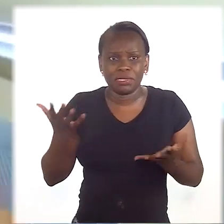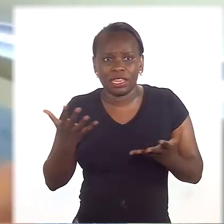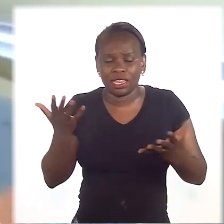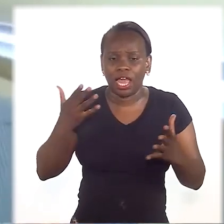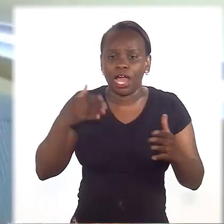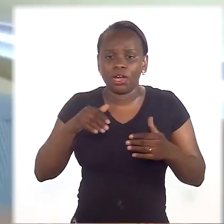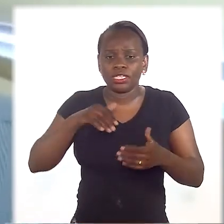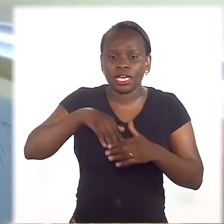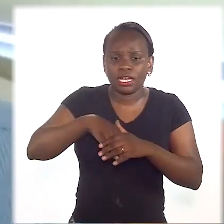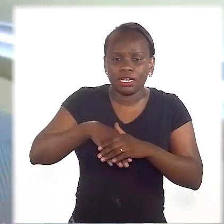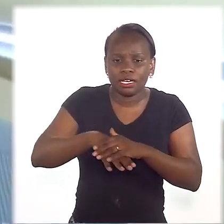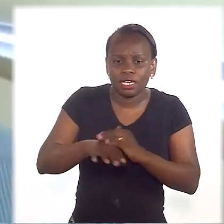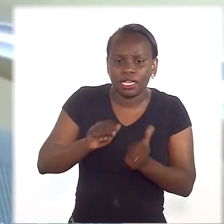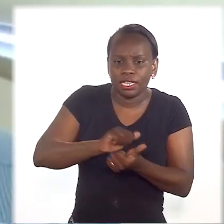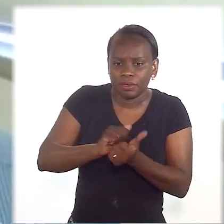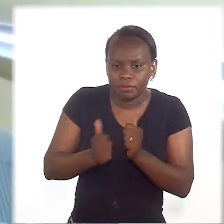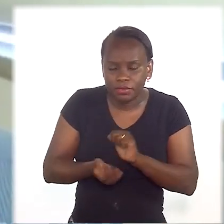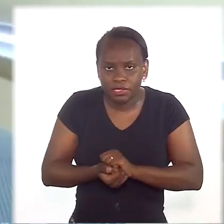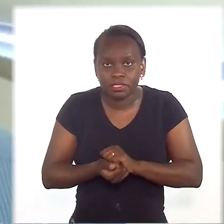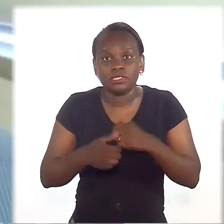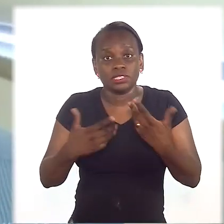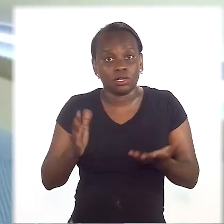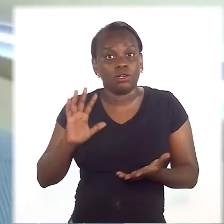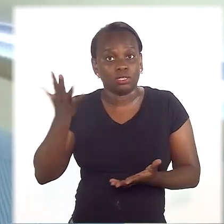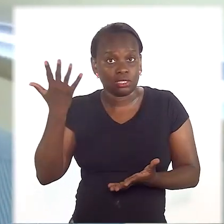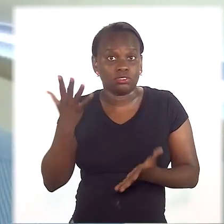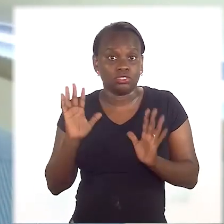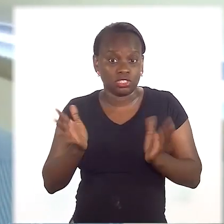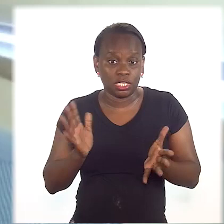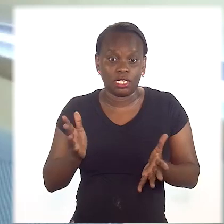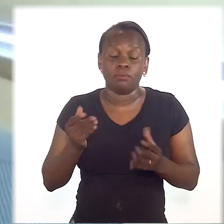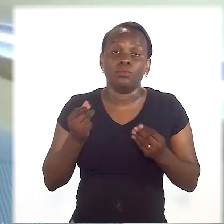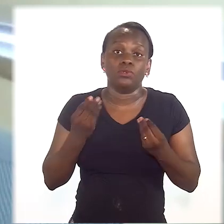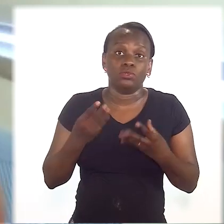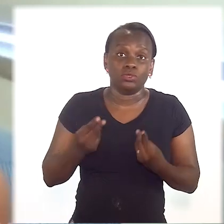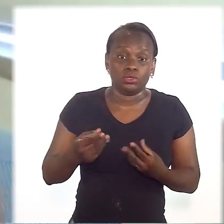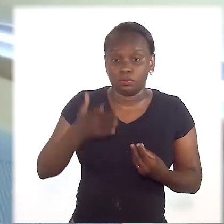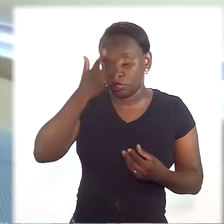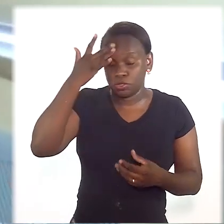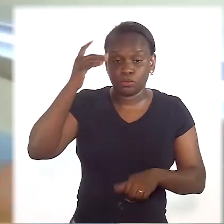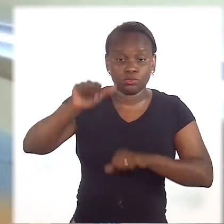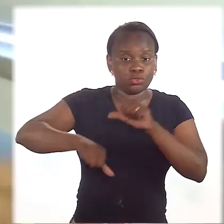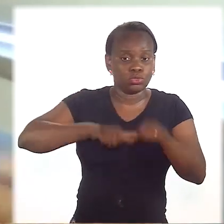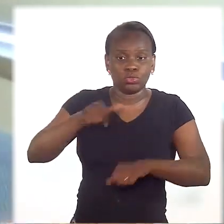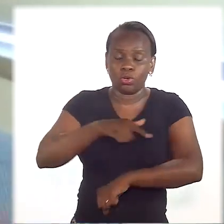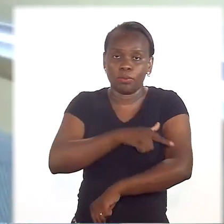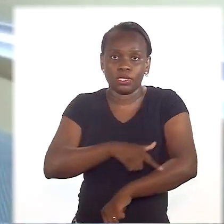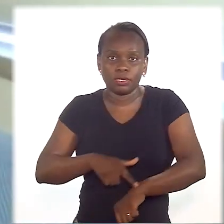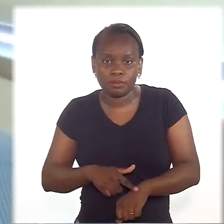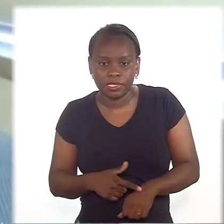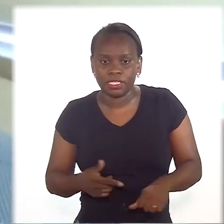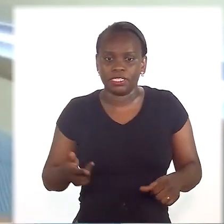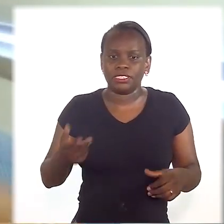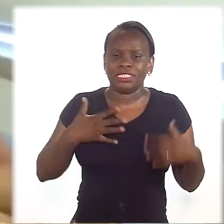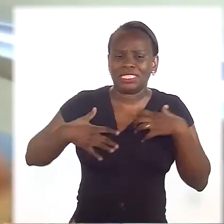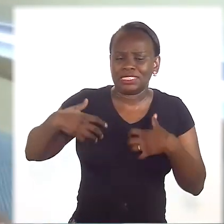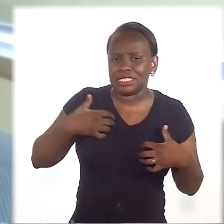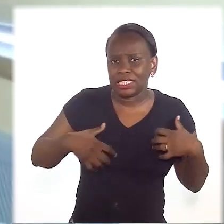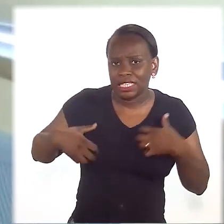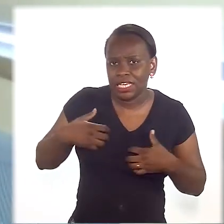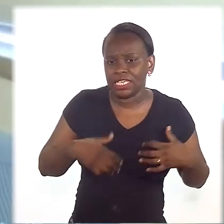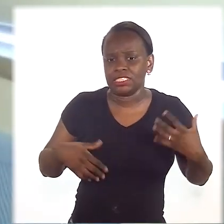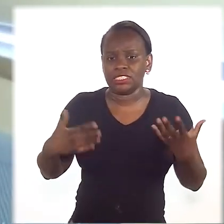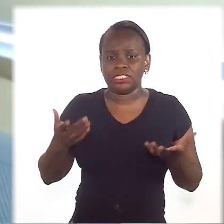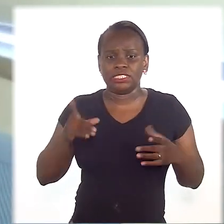estamos nos adaptando agora. Então, houve casos muito grandes de mudanças de comportamento, quadros